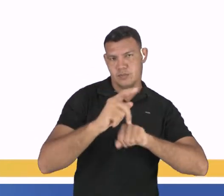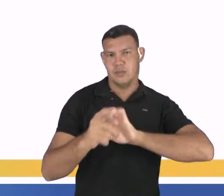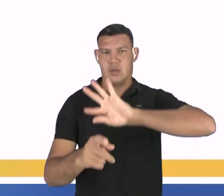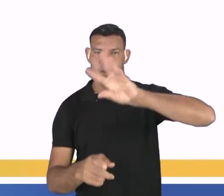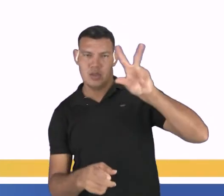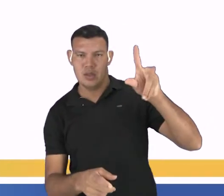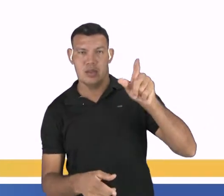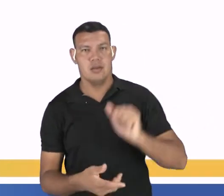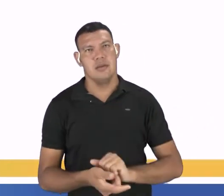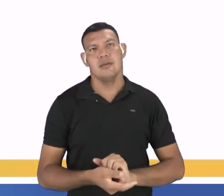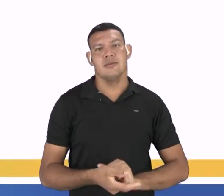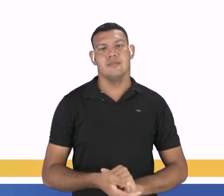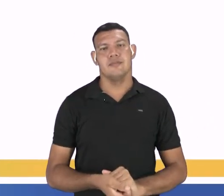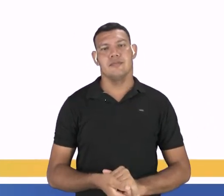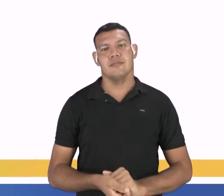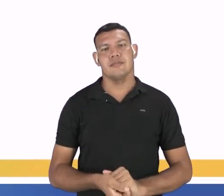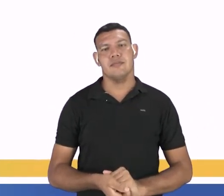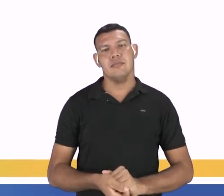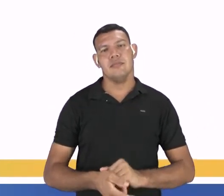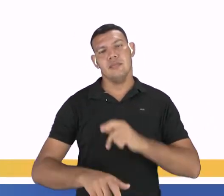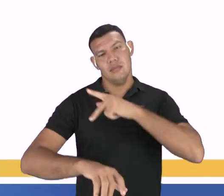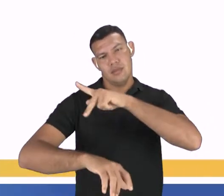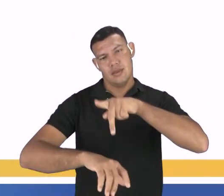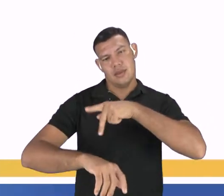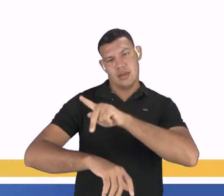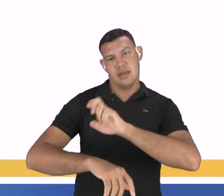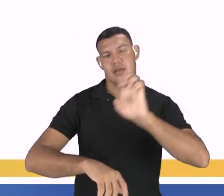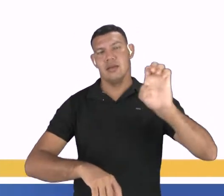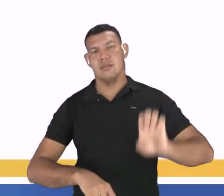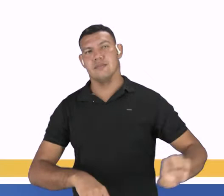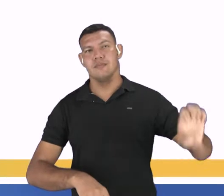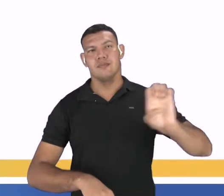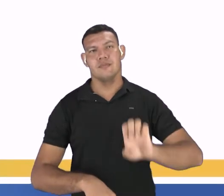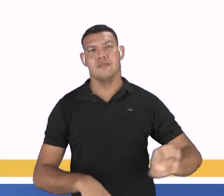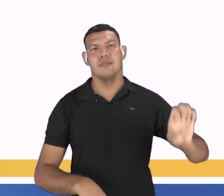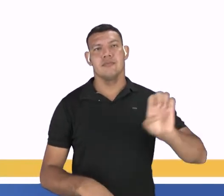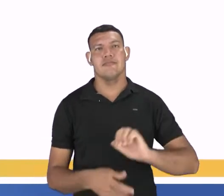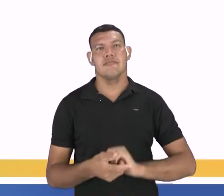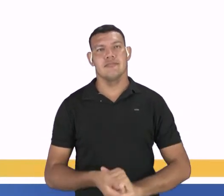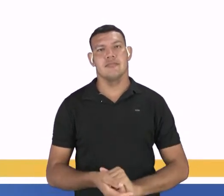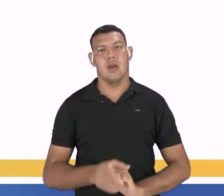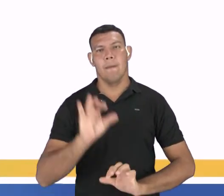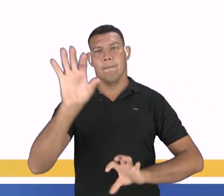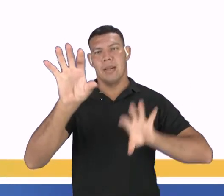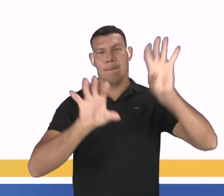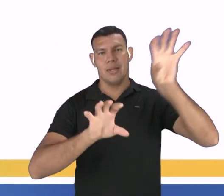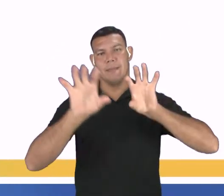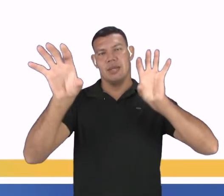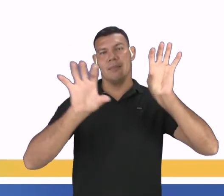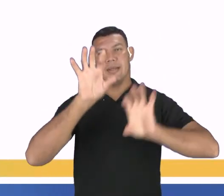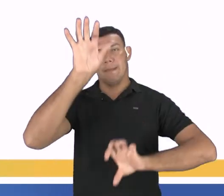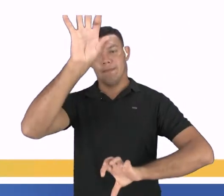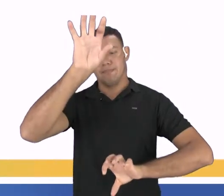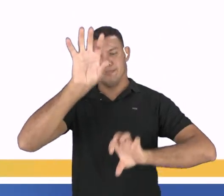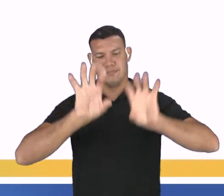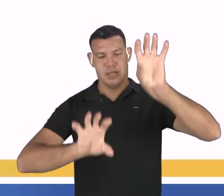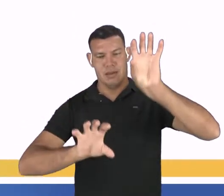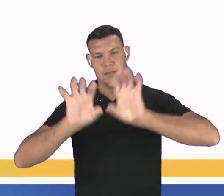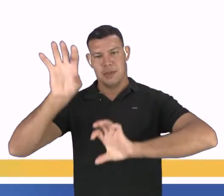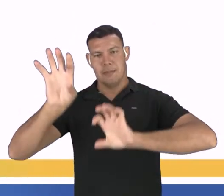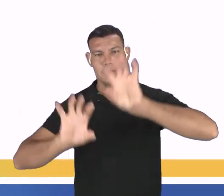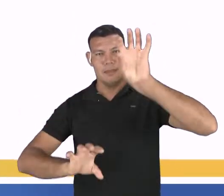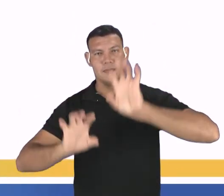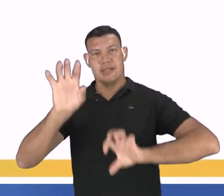de todos os países europeus e quais os pedaços de terras que eles ficaram ali no continente africano, certo?